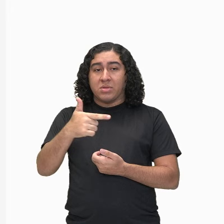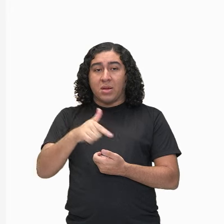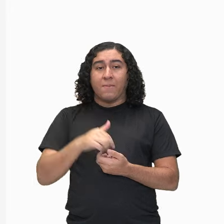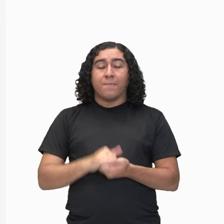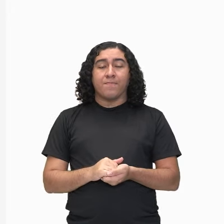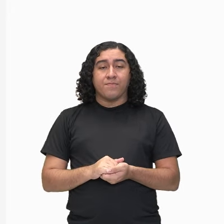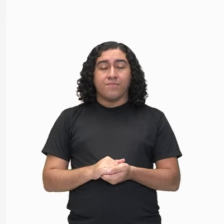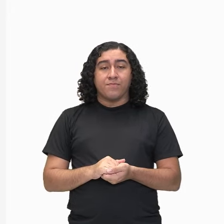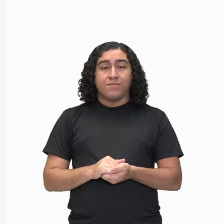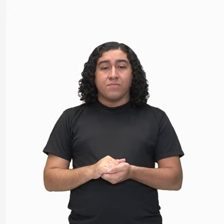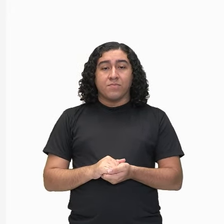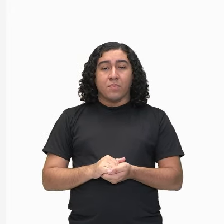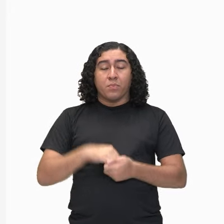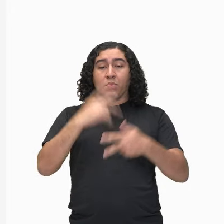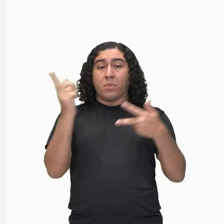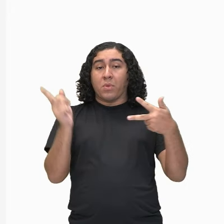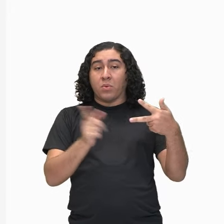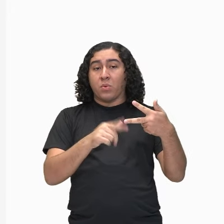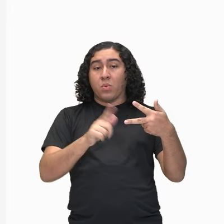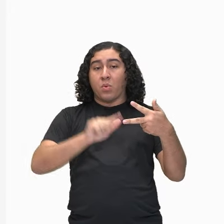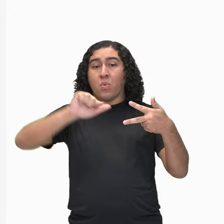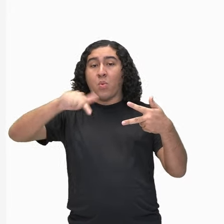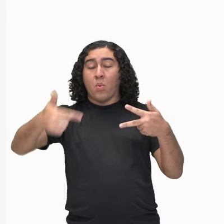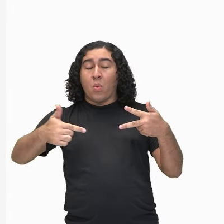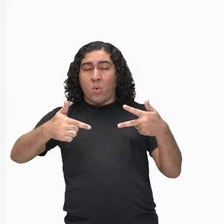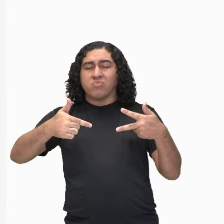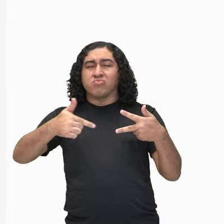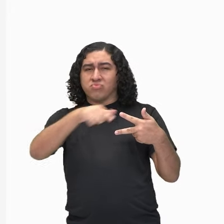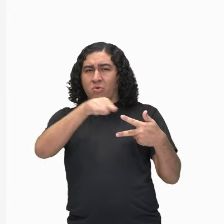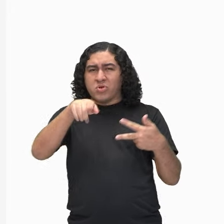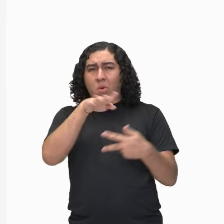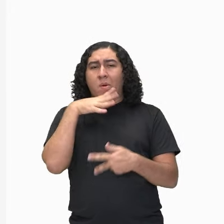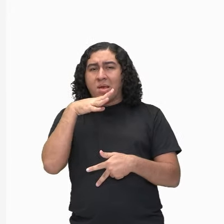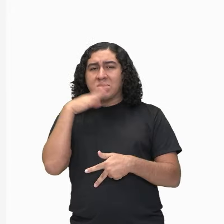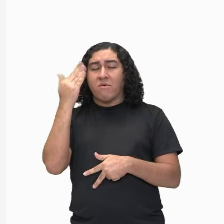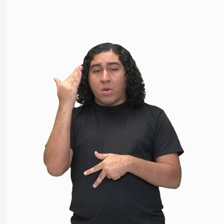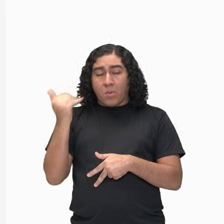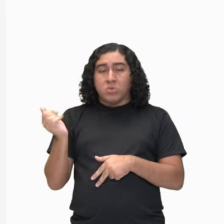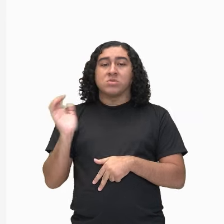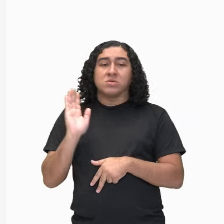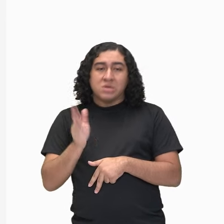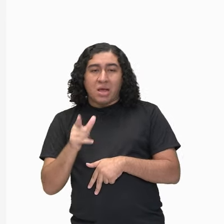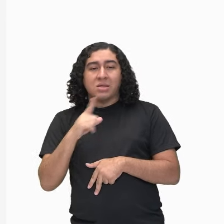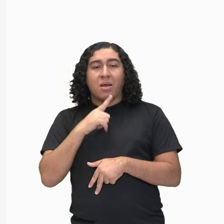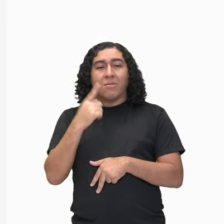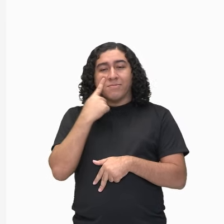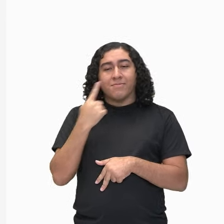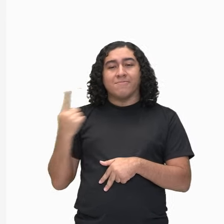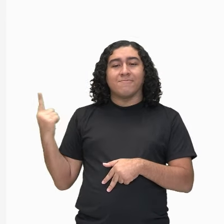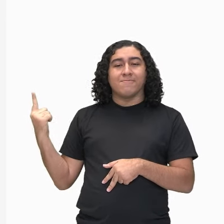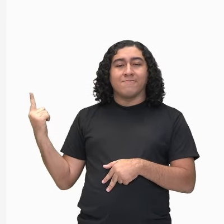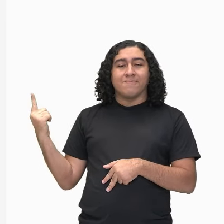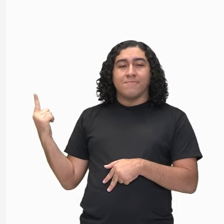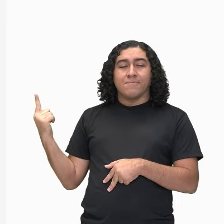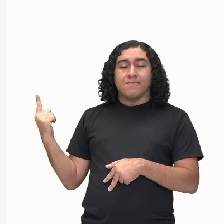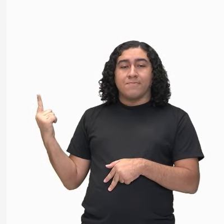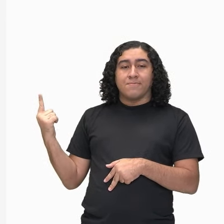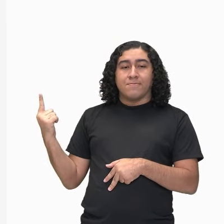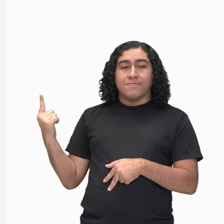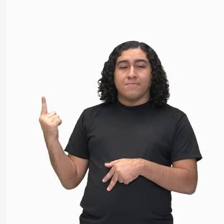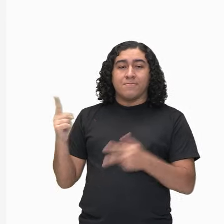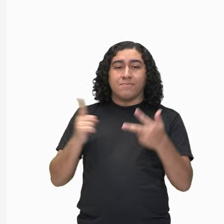taxonômico importantíssimo, bem popular, e aí você já pode verificar por que ele é tão popular,